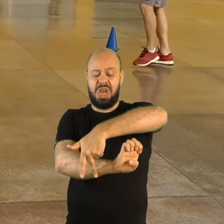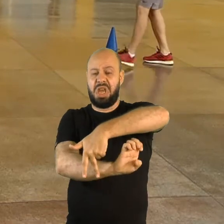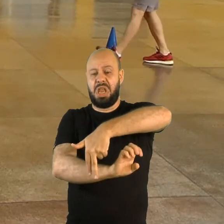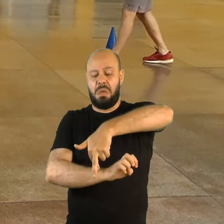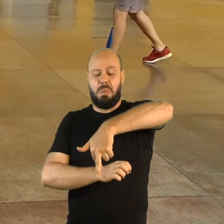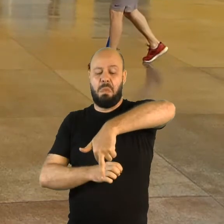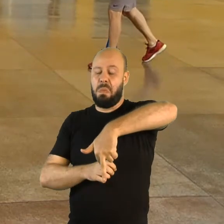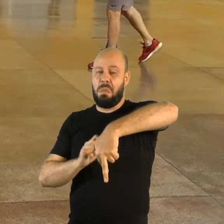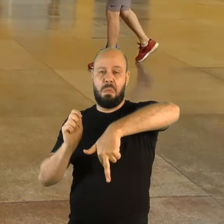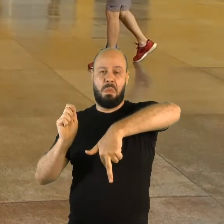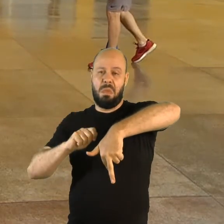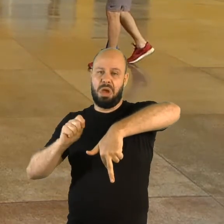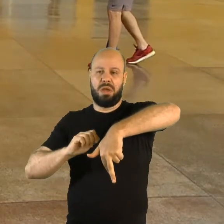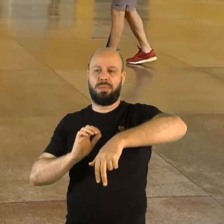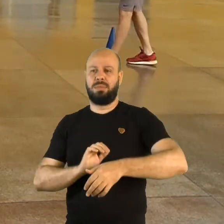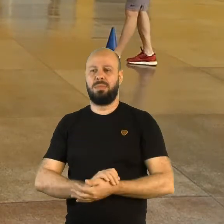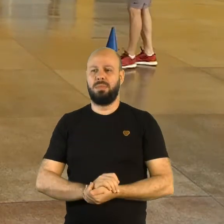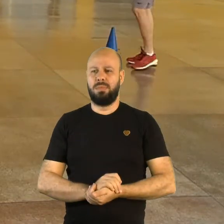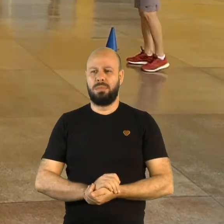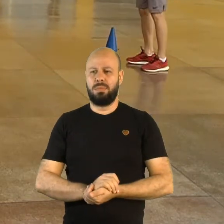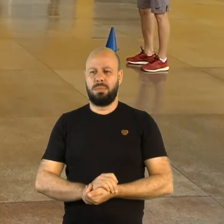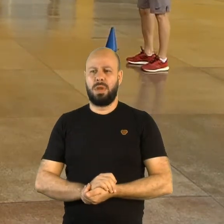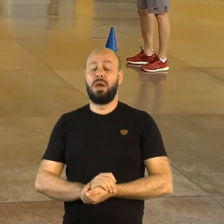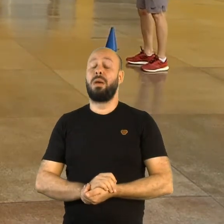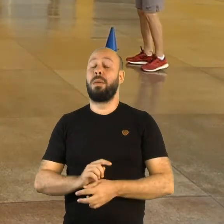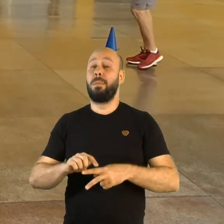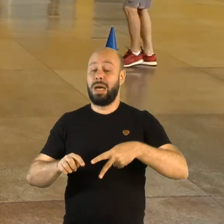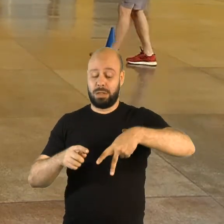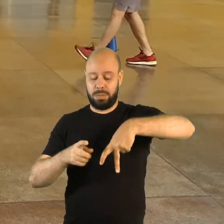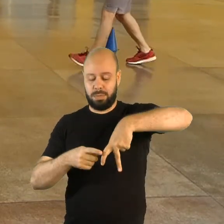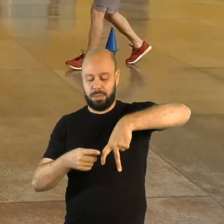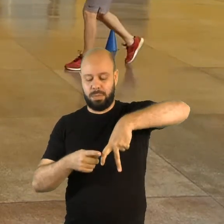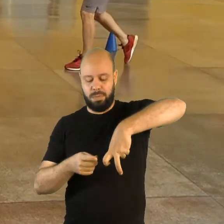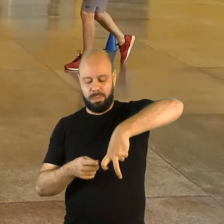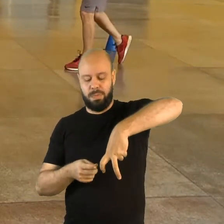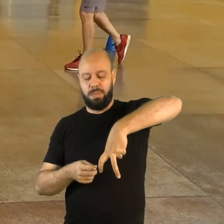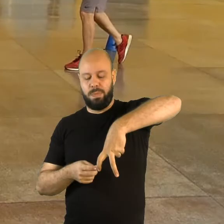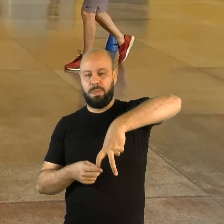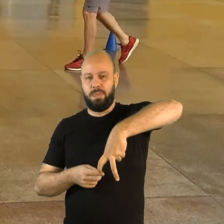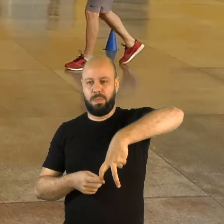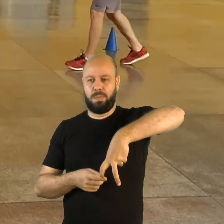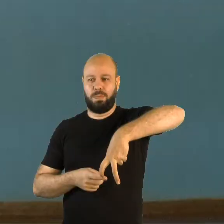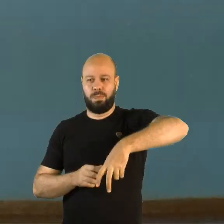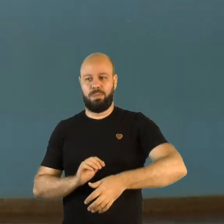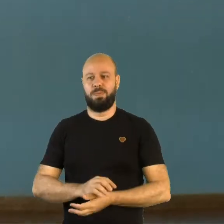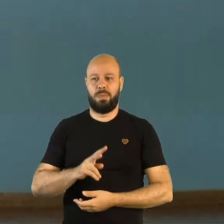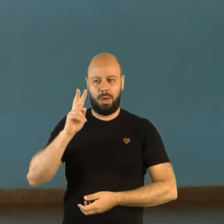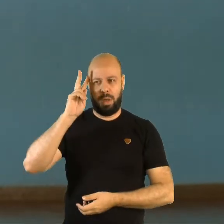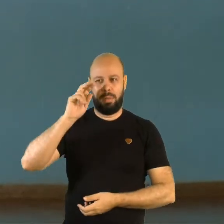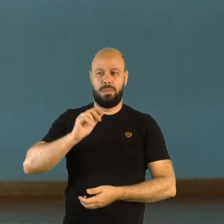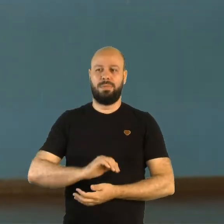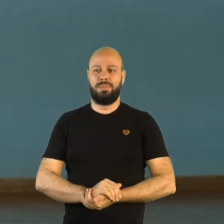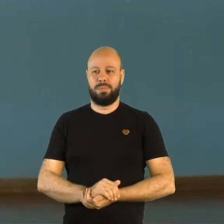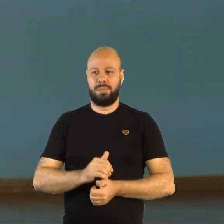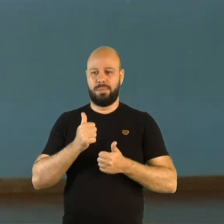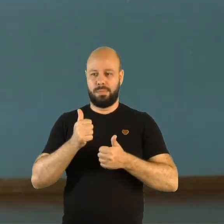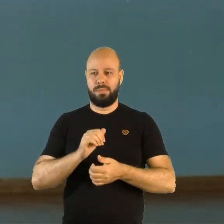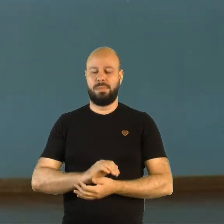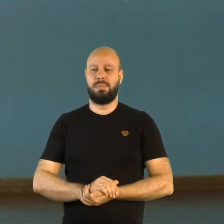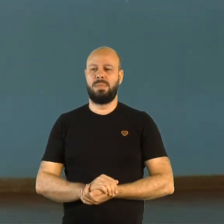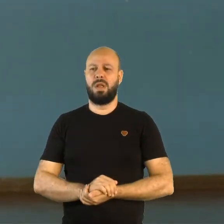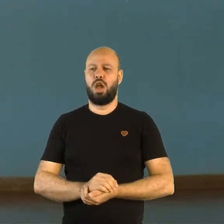pode ser a perna esquerda é sempre flexionado lembro naquela posição ó posição